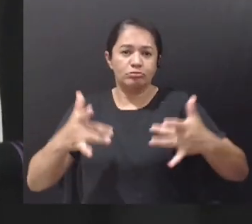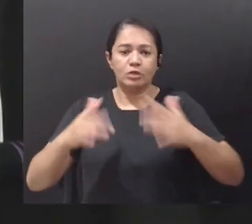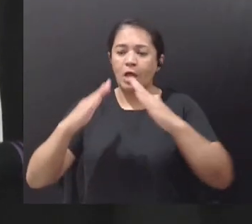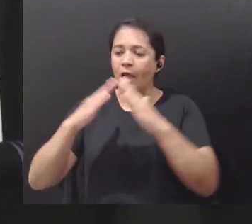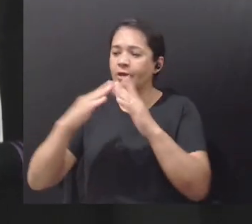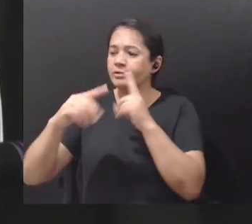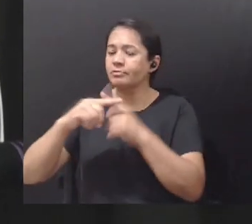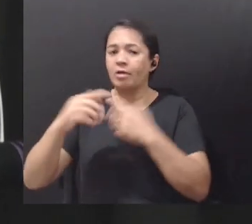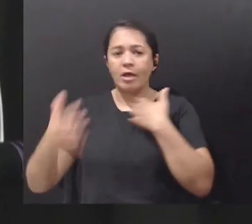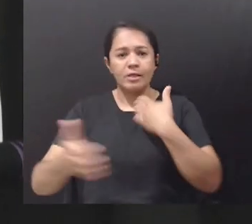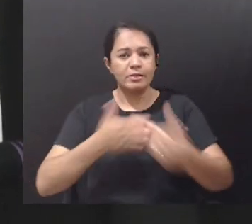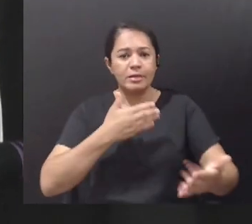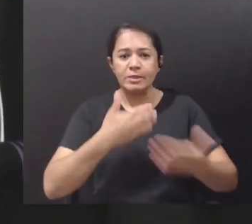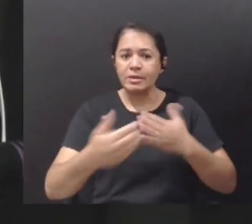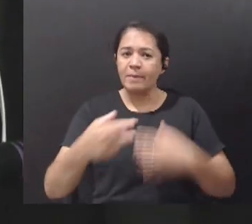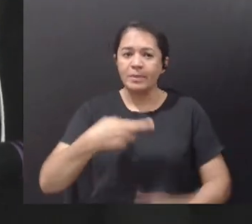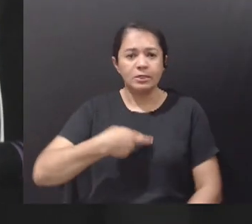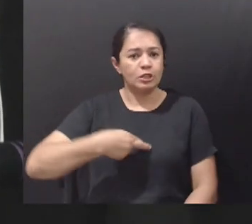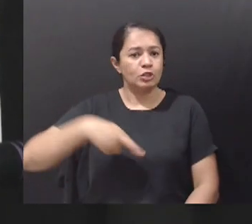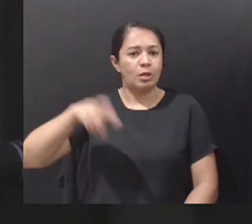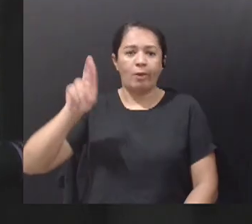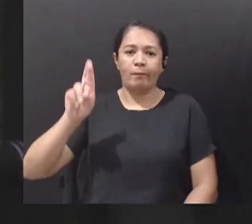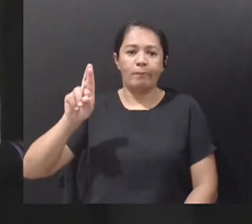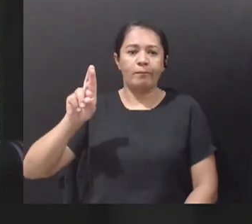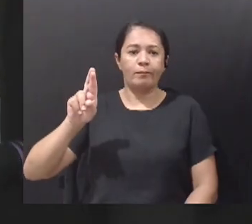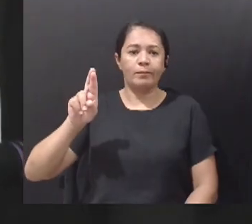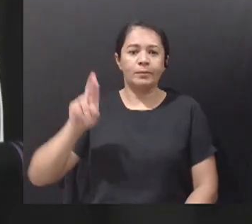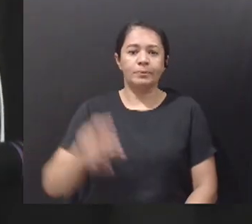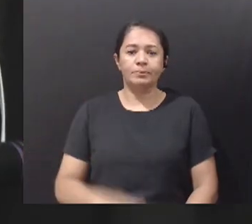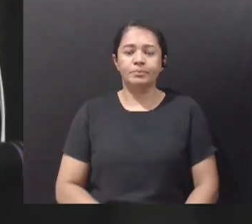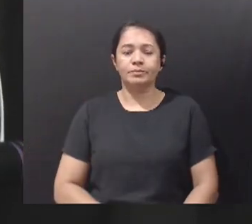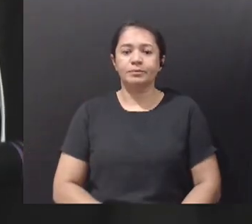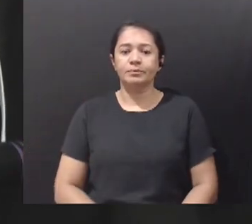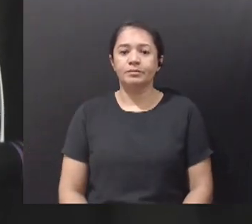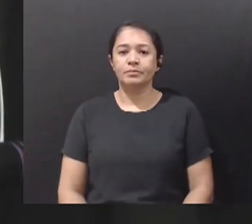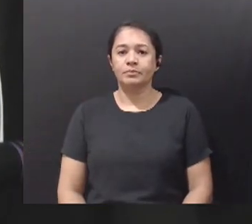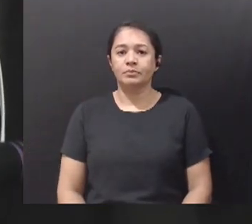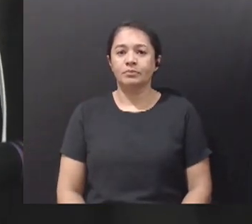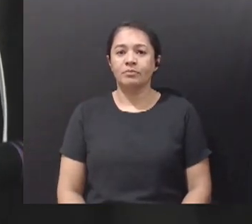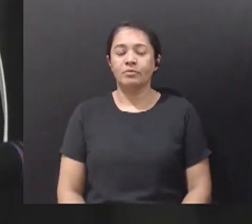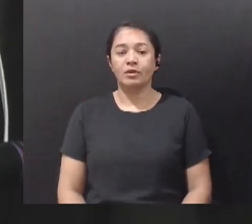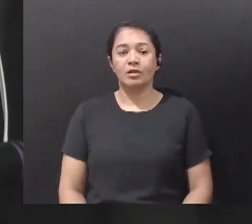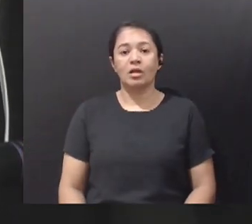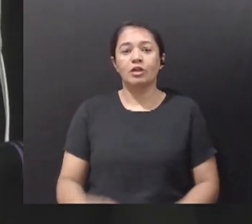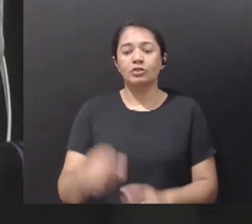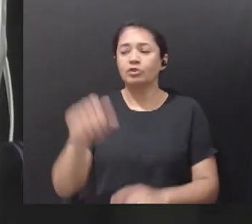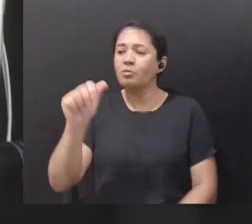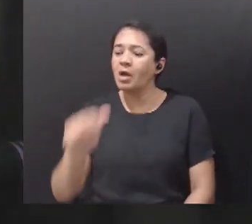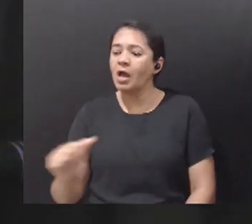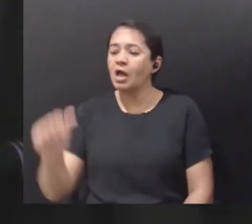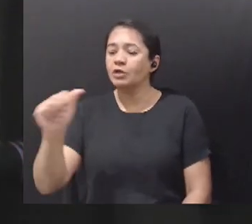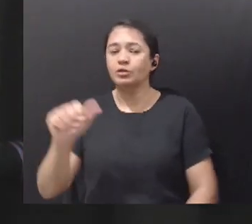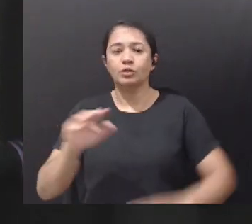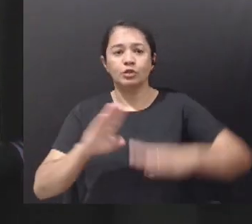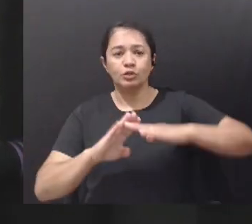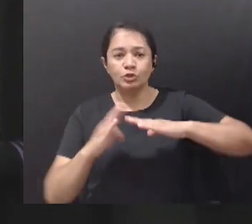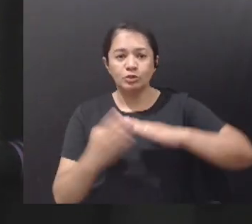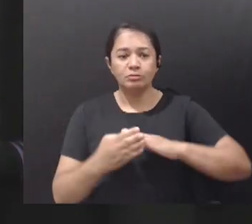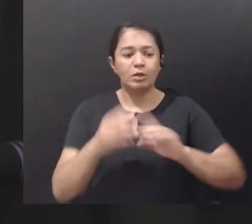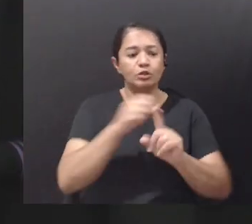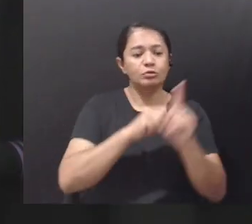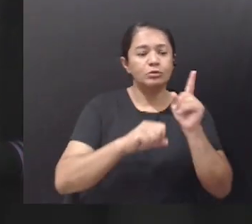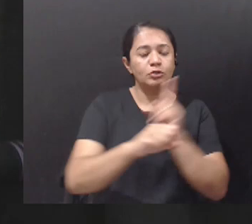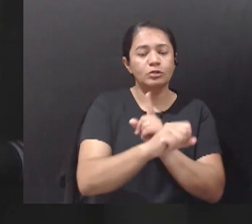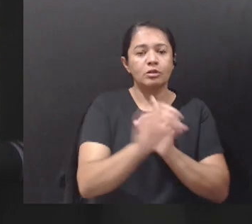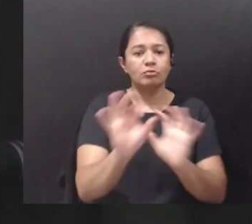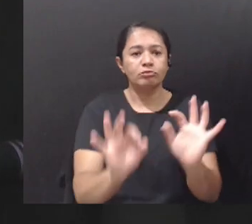questão religiosa, qual é a religião que você professa, numa associação de bairro, numa sociedade organizada. Então, você também pode